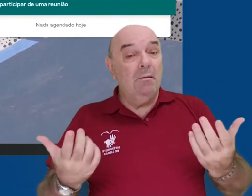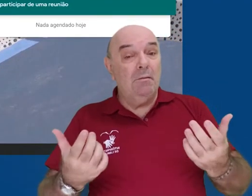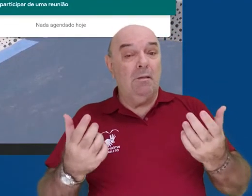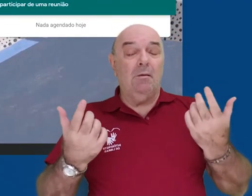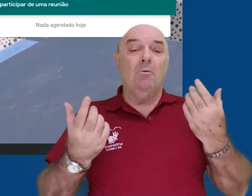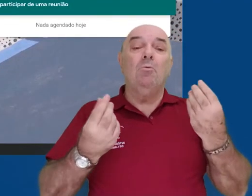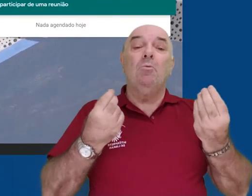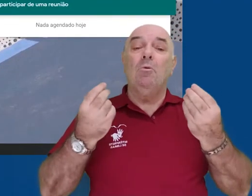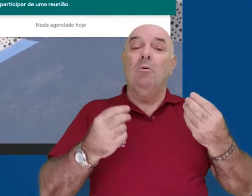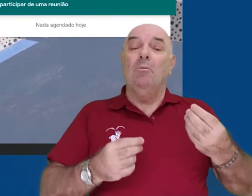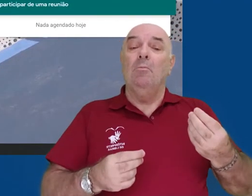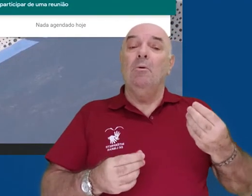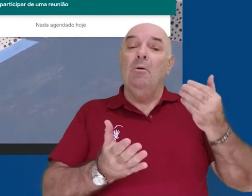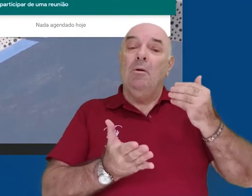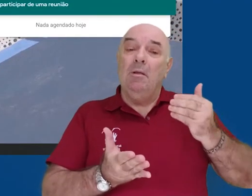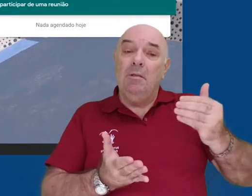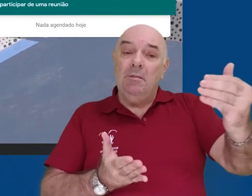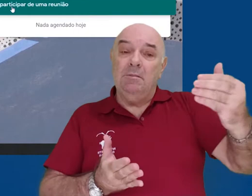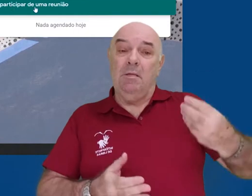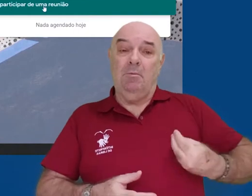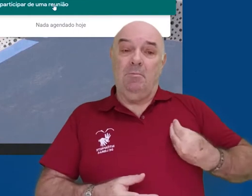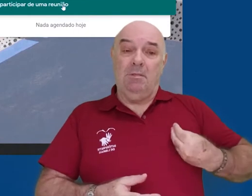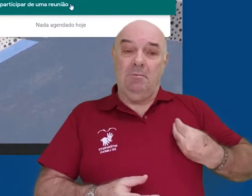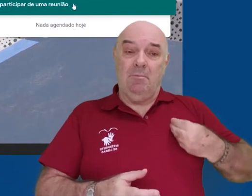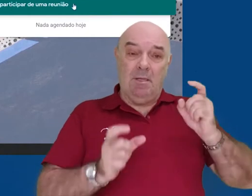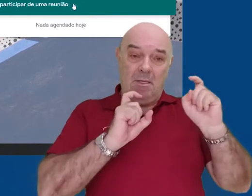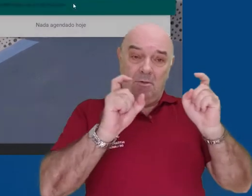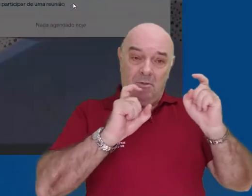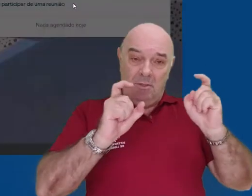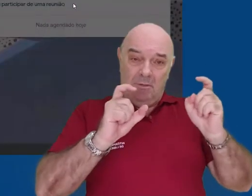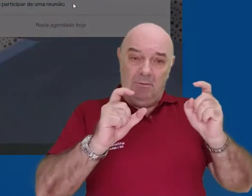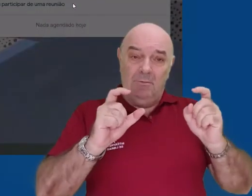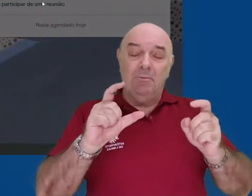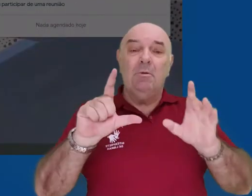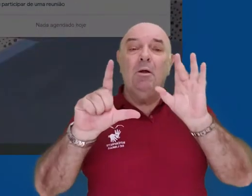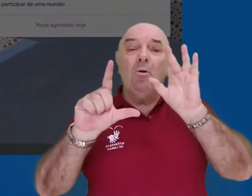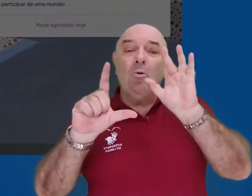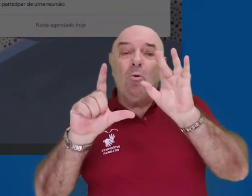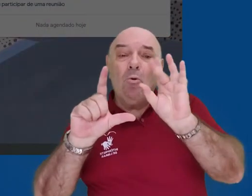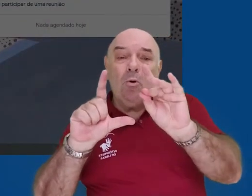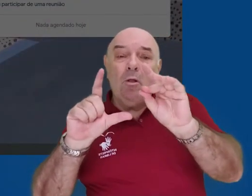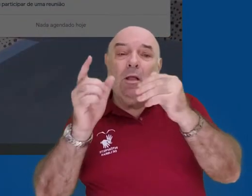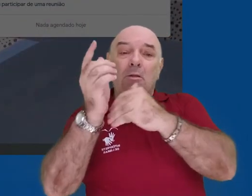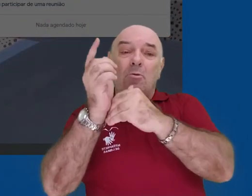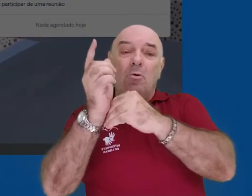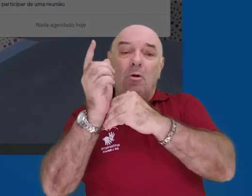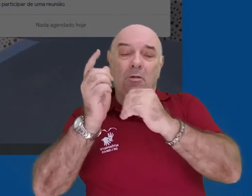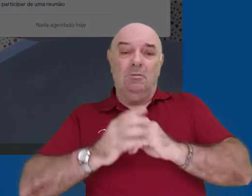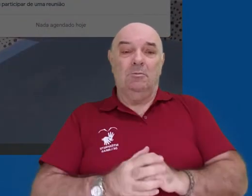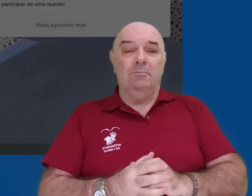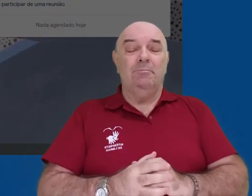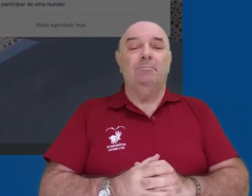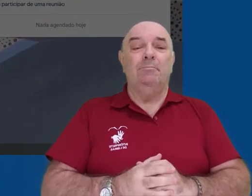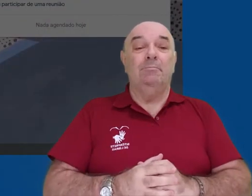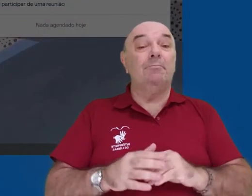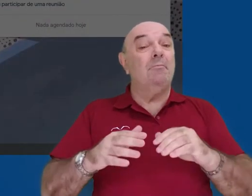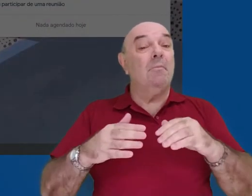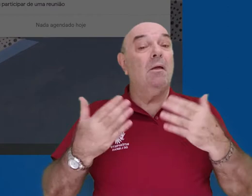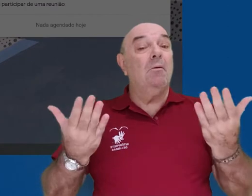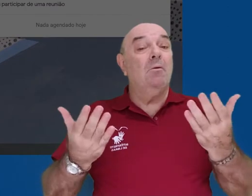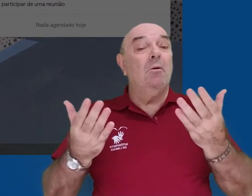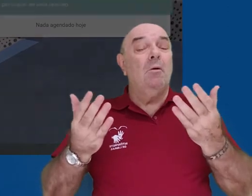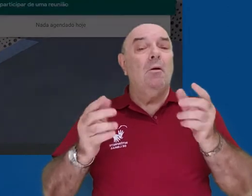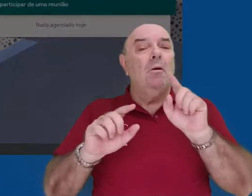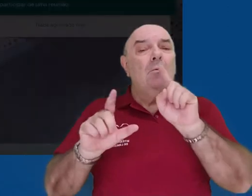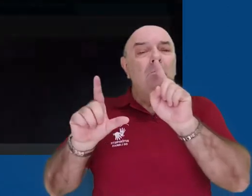caixa de texto Iniciar ou Participar de uma Reunião, colamos o código recebido para entrar em uma sala.